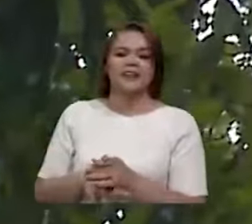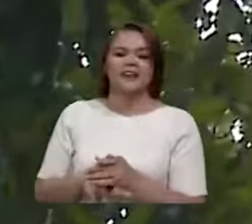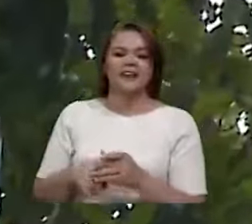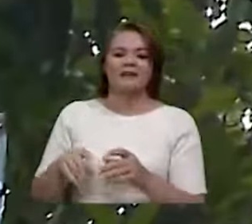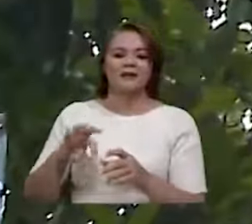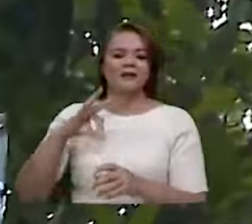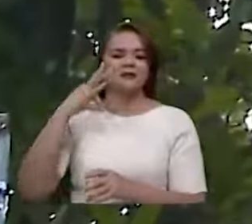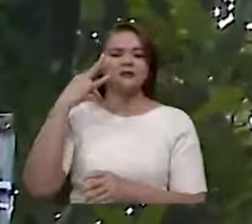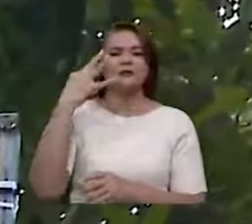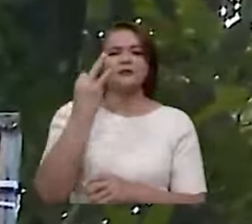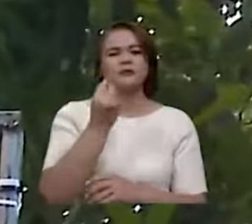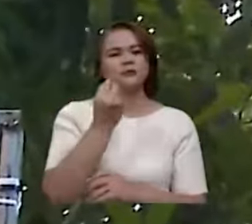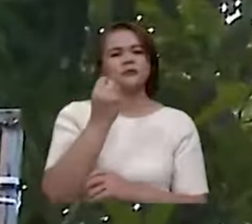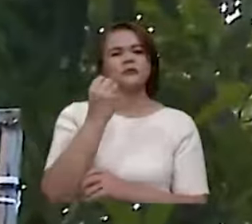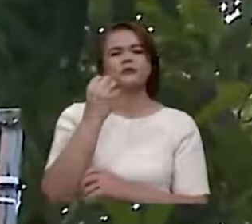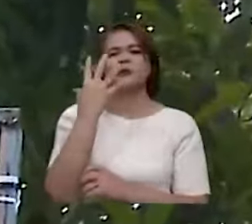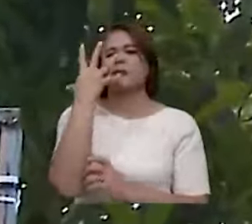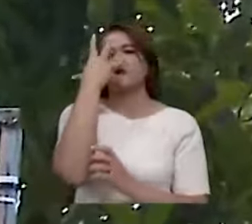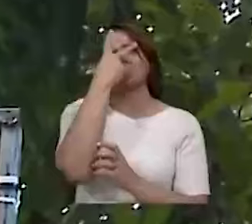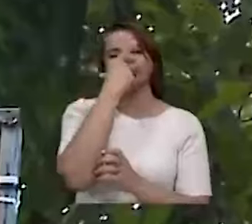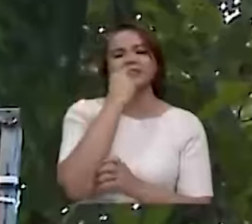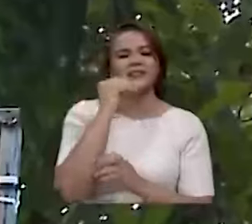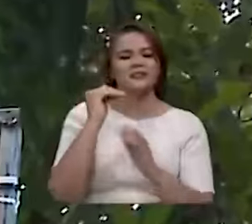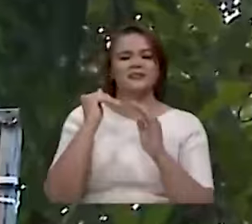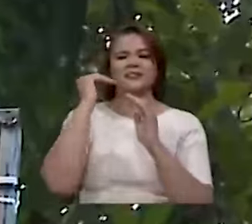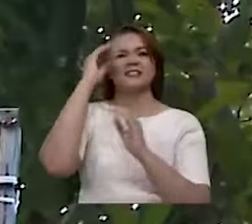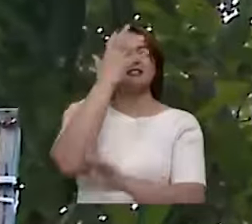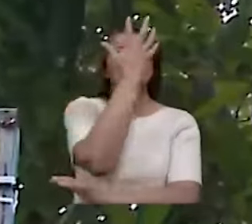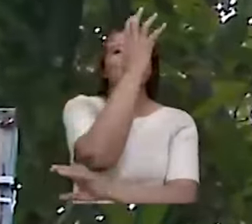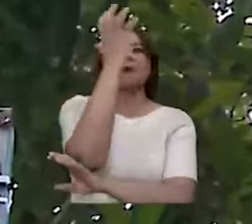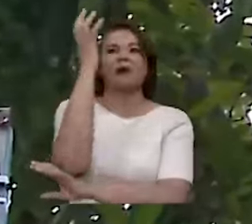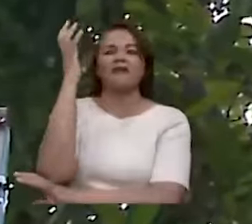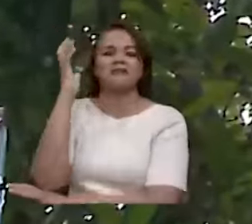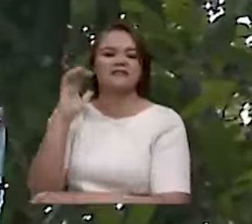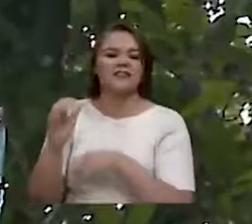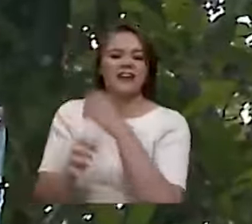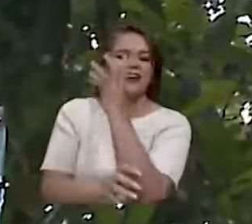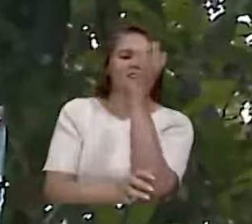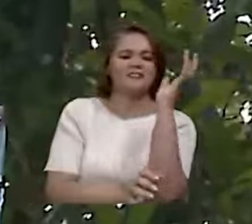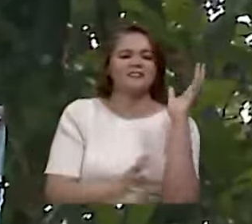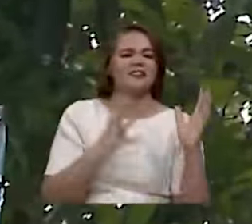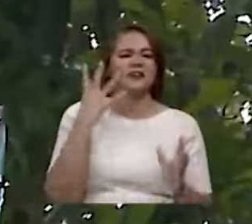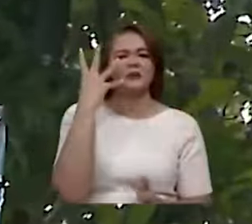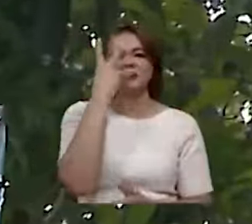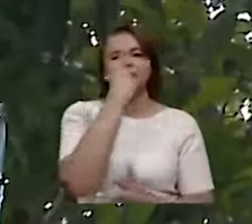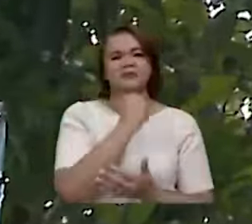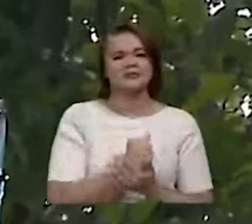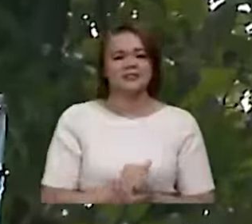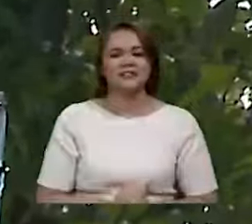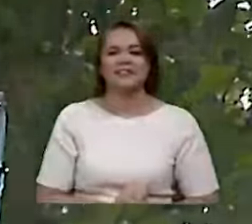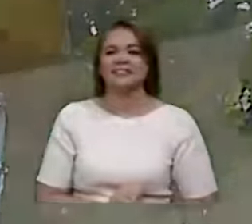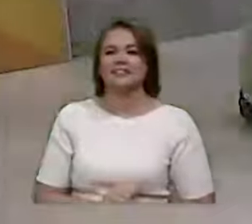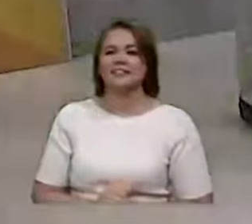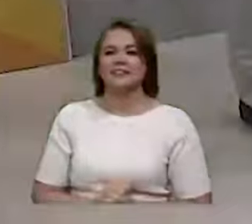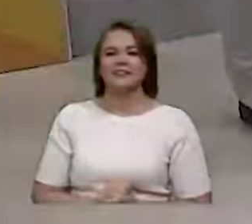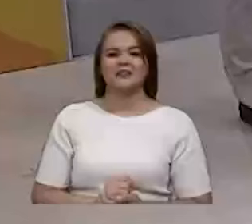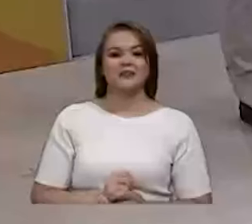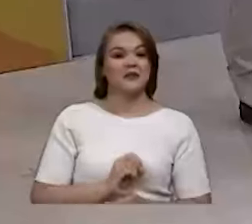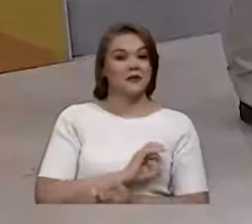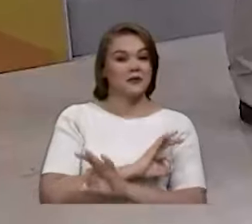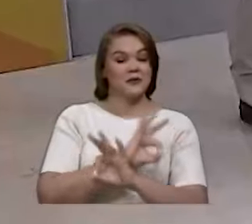é mais bonito daqui de cima. Olha que vista, que paisagem. Olha. Que vista bonita.